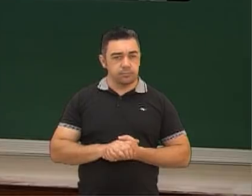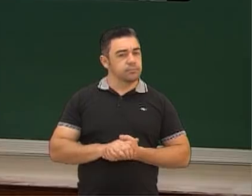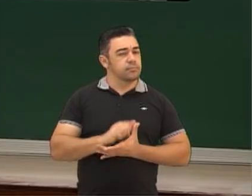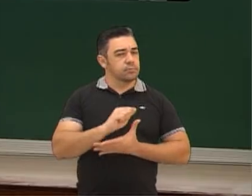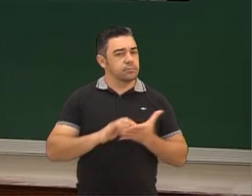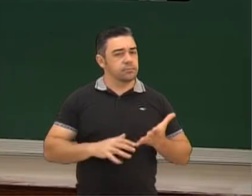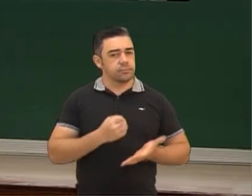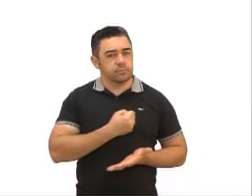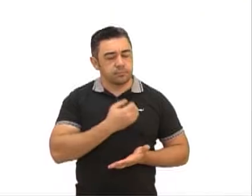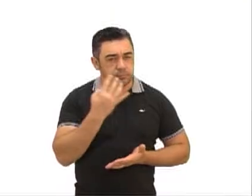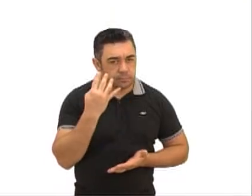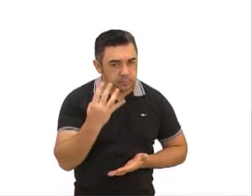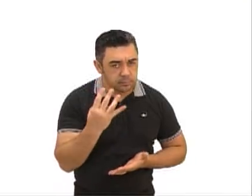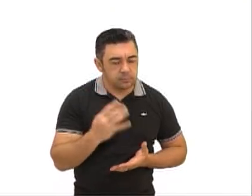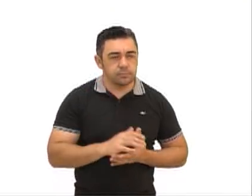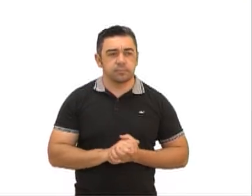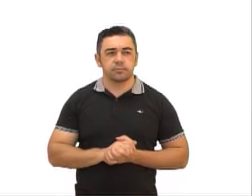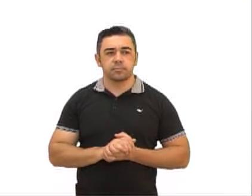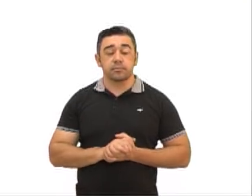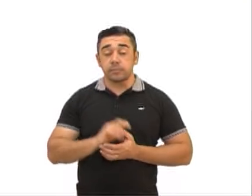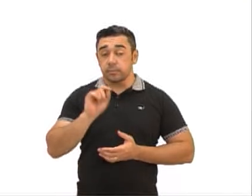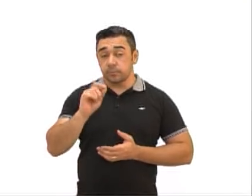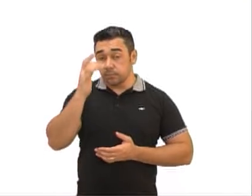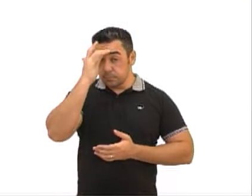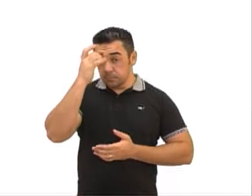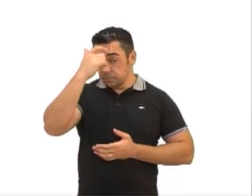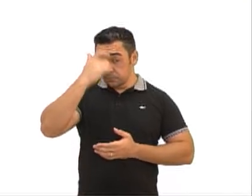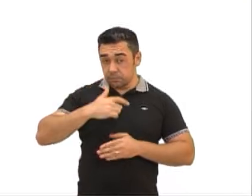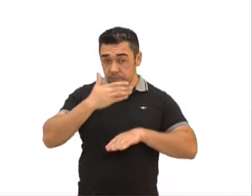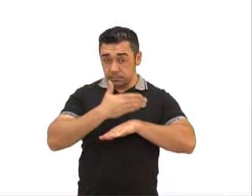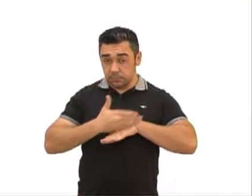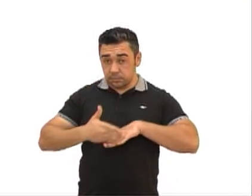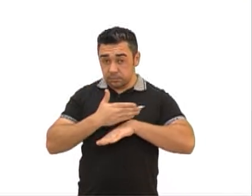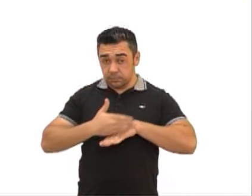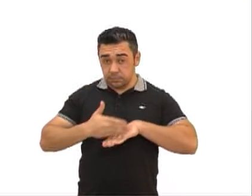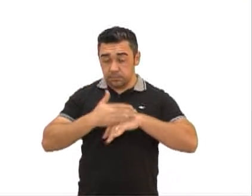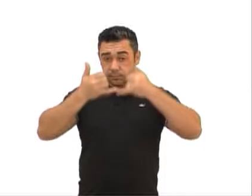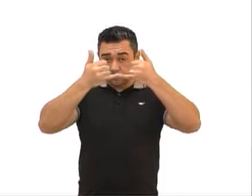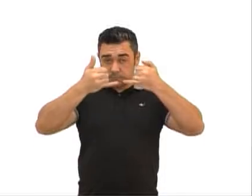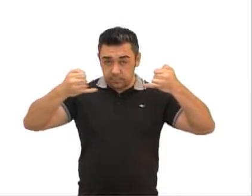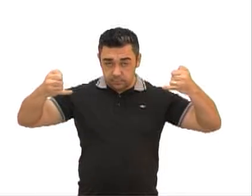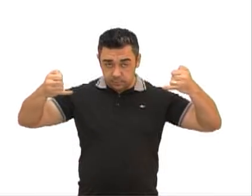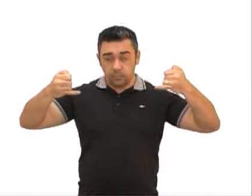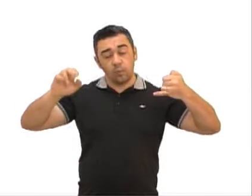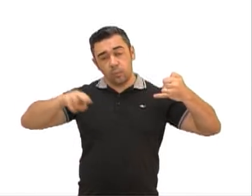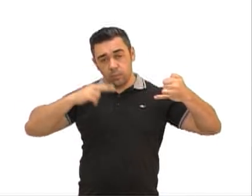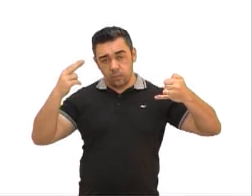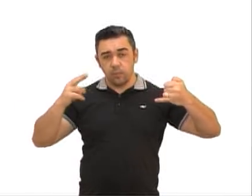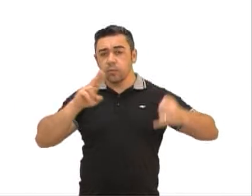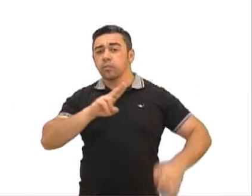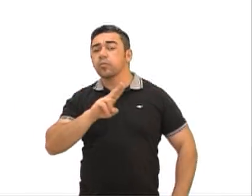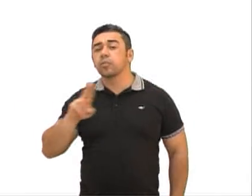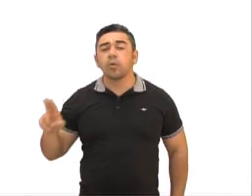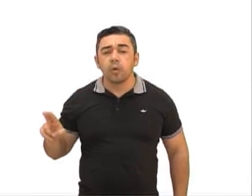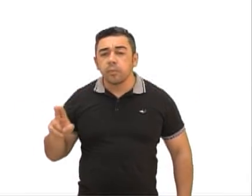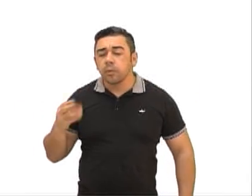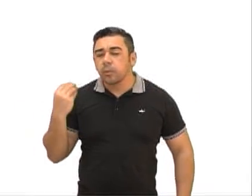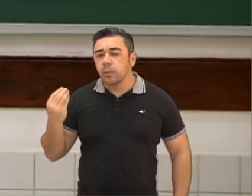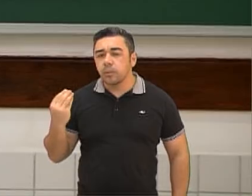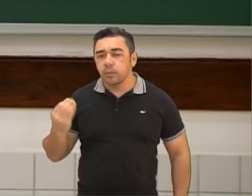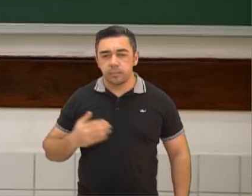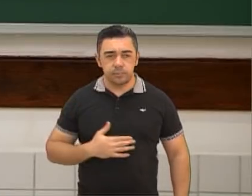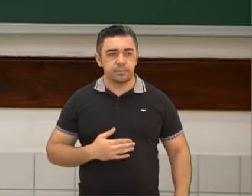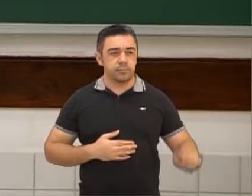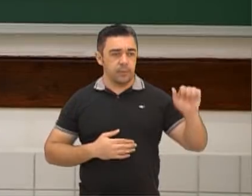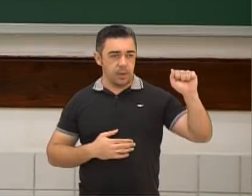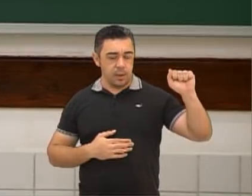um exercício. Quem pratica o arame ou corda bamba é chamado de...